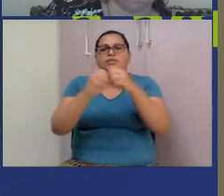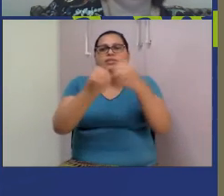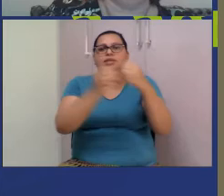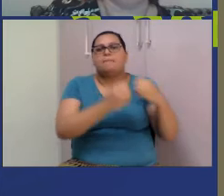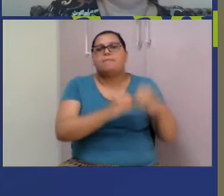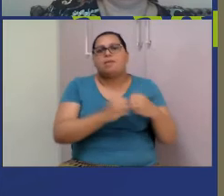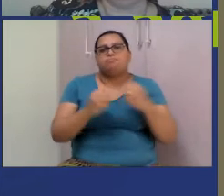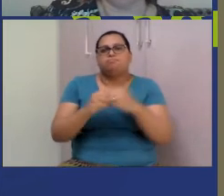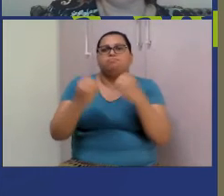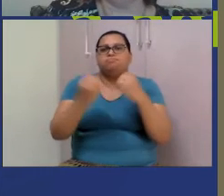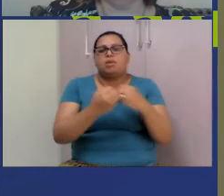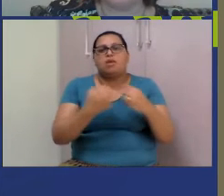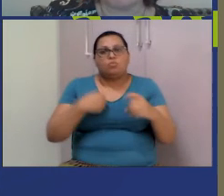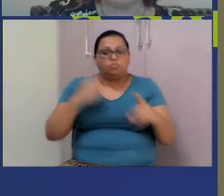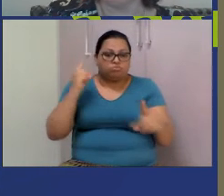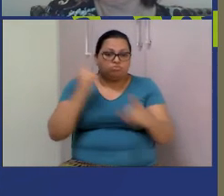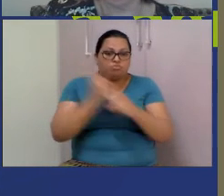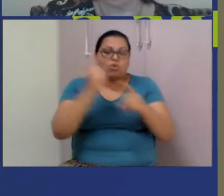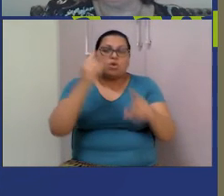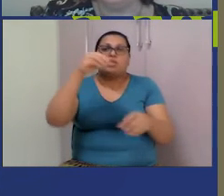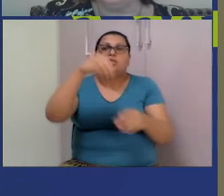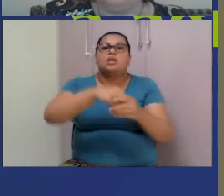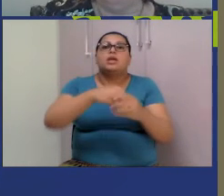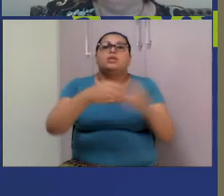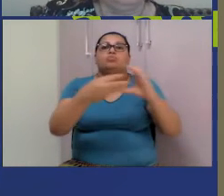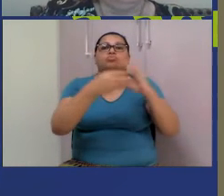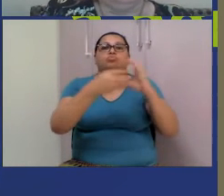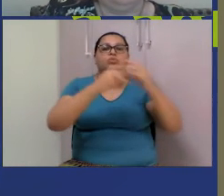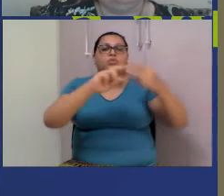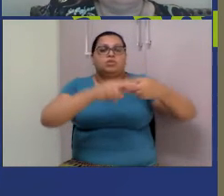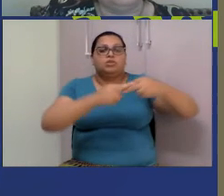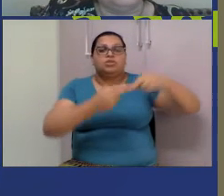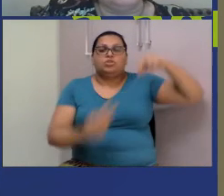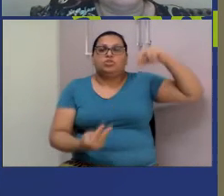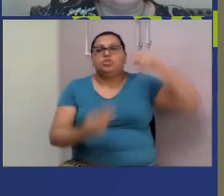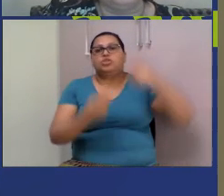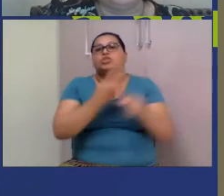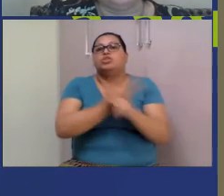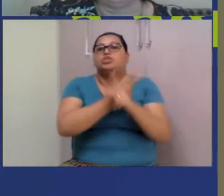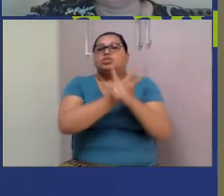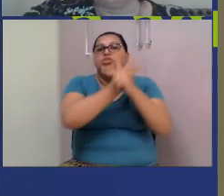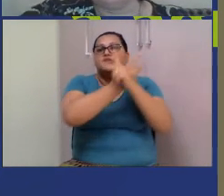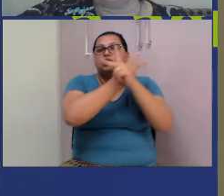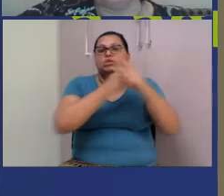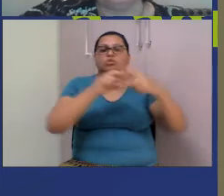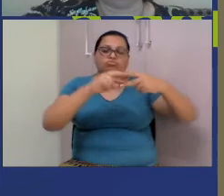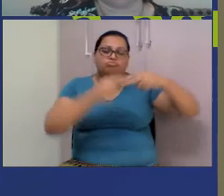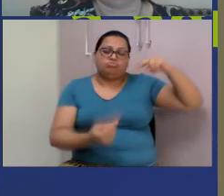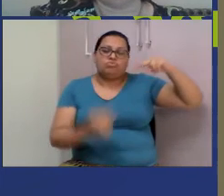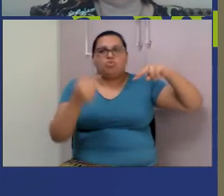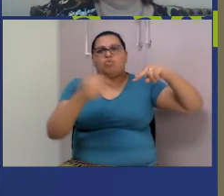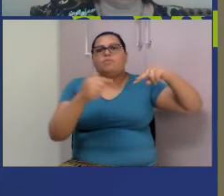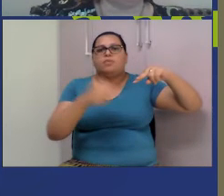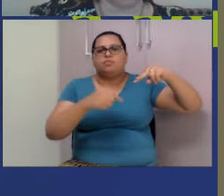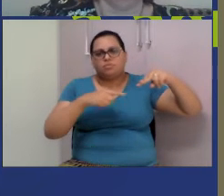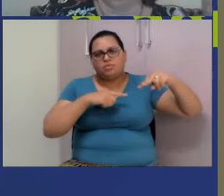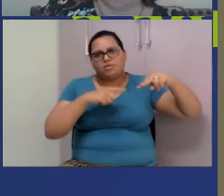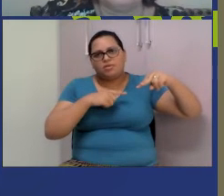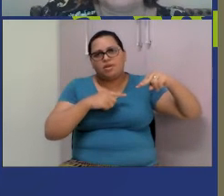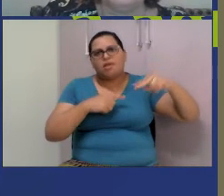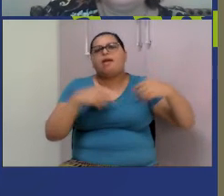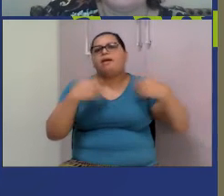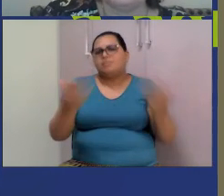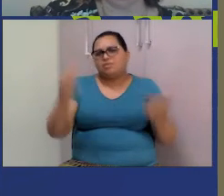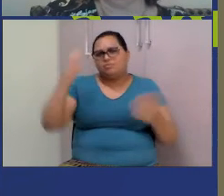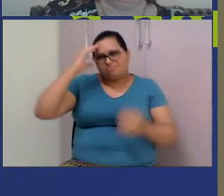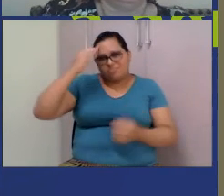encontrei dentro do meu genoma funcional. E daí, eu tenho a inteligência e a ciência para pesquisar,